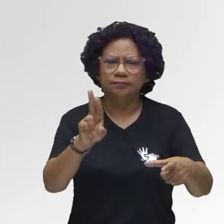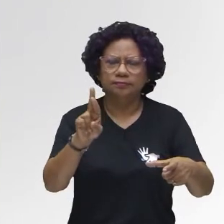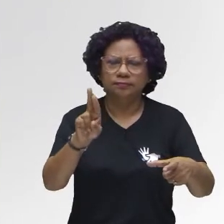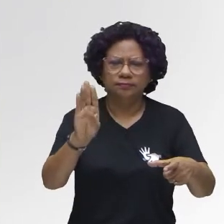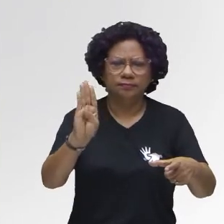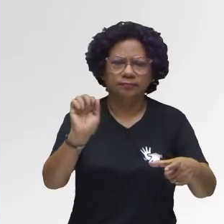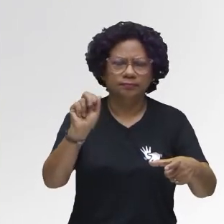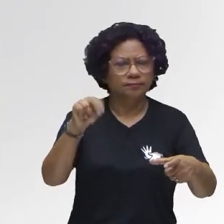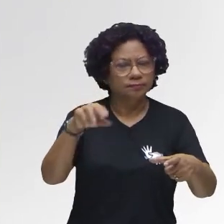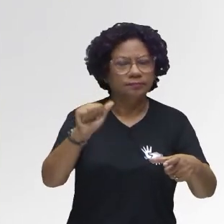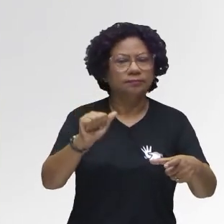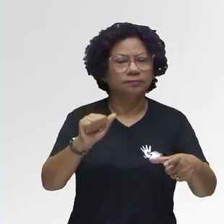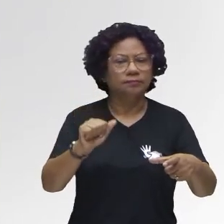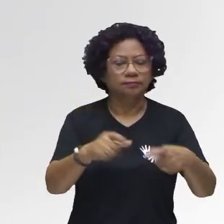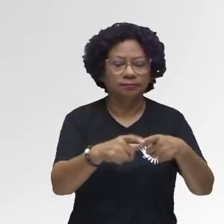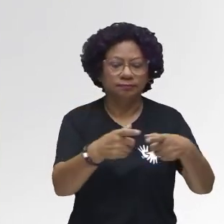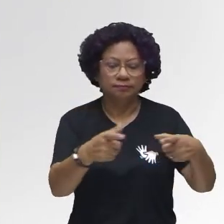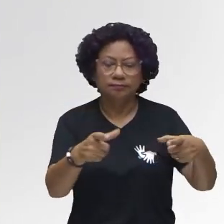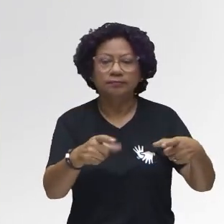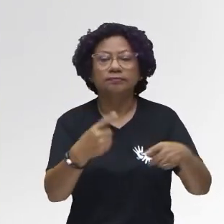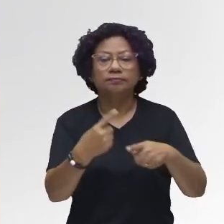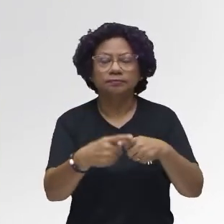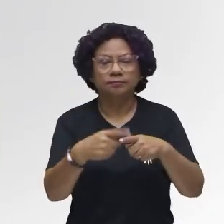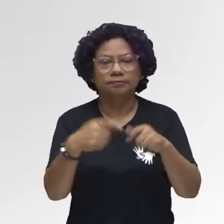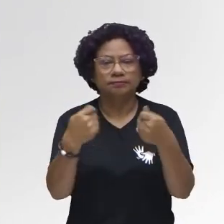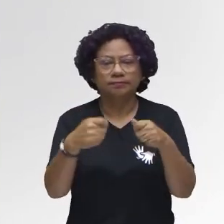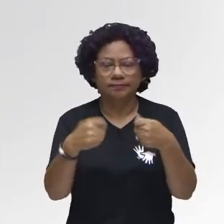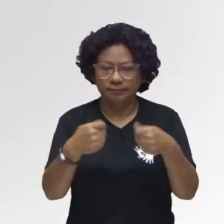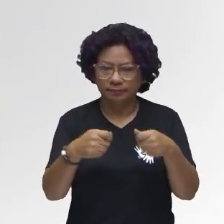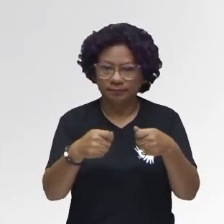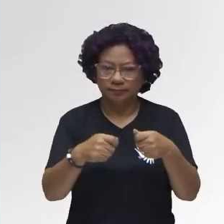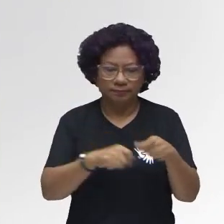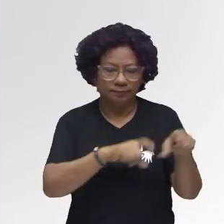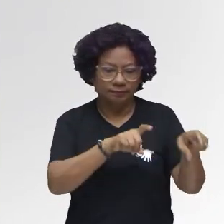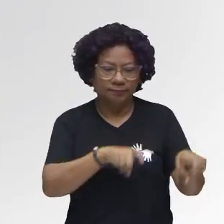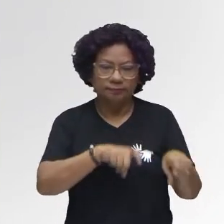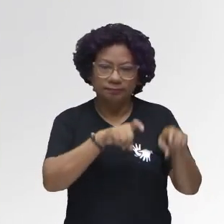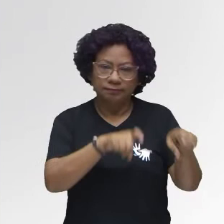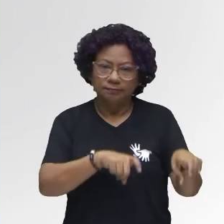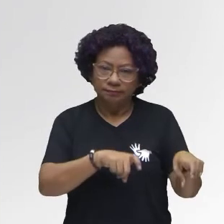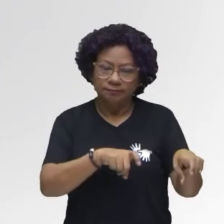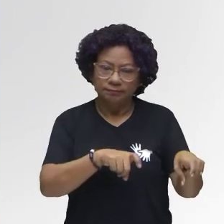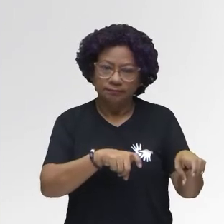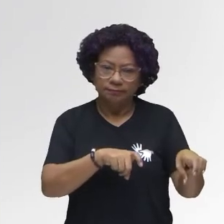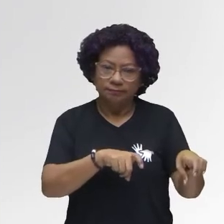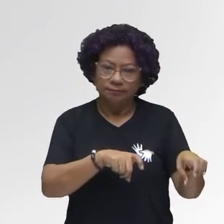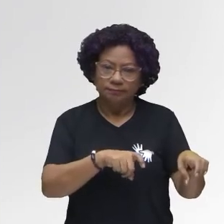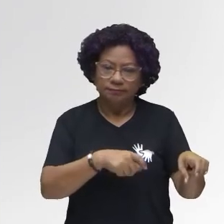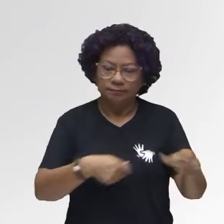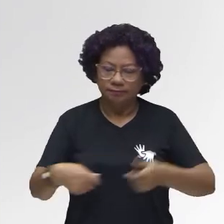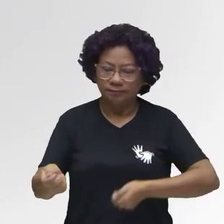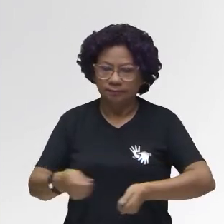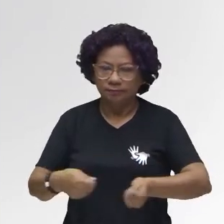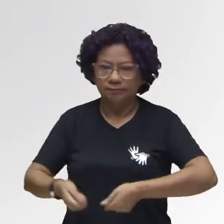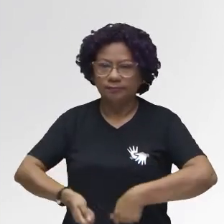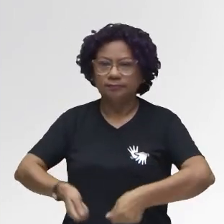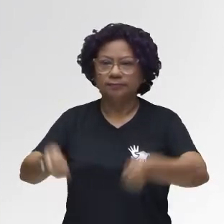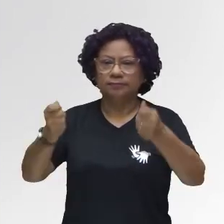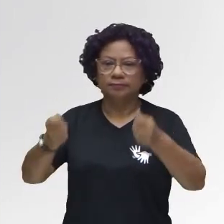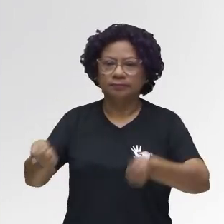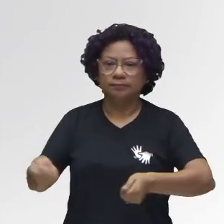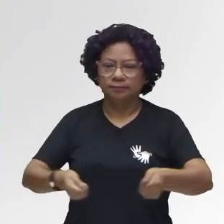o comércio da agricultura. Ainda não é da agricultura e do extrativismo, ainda não é o